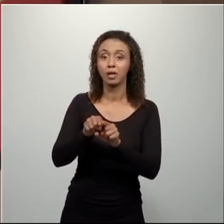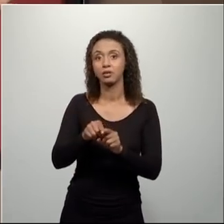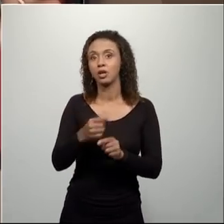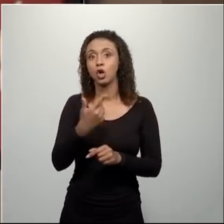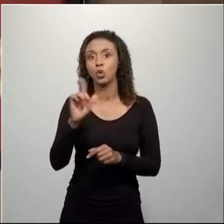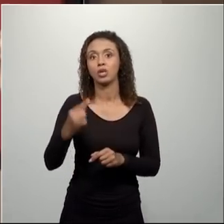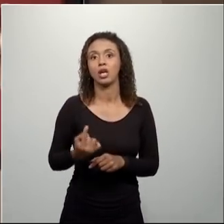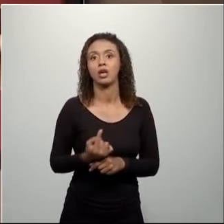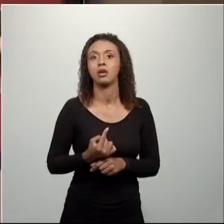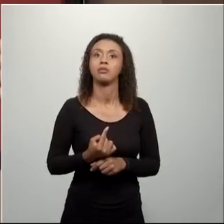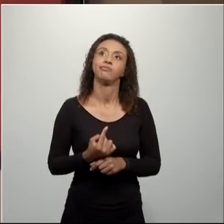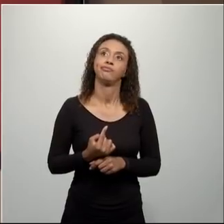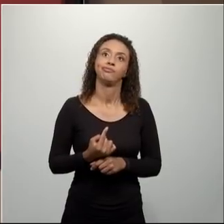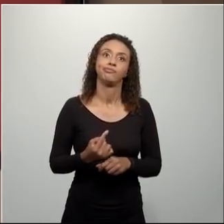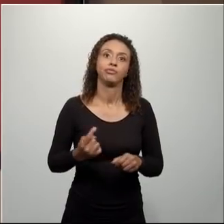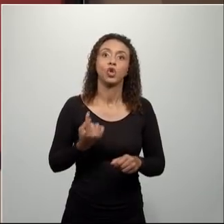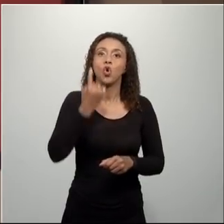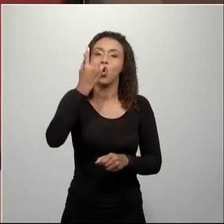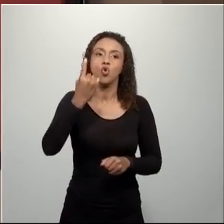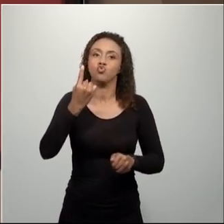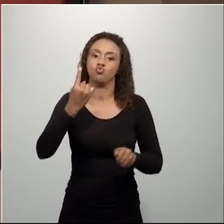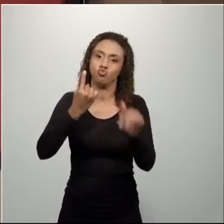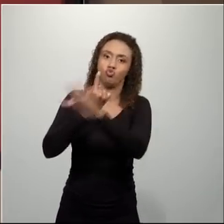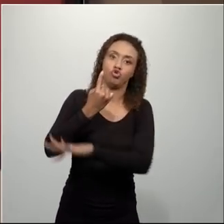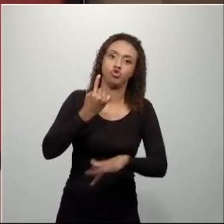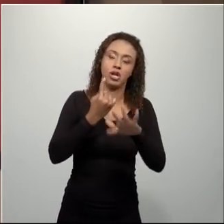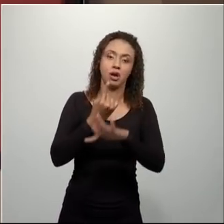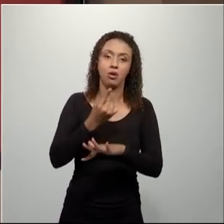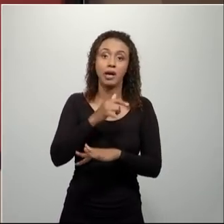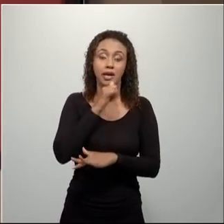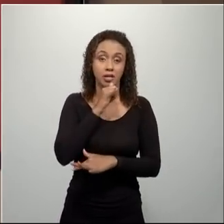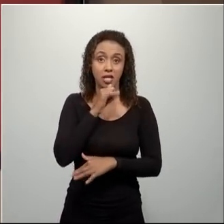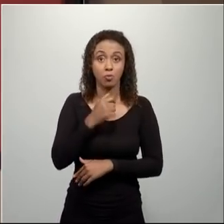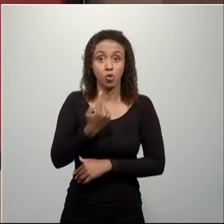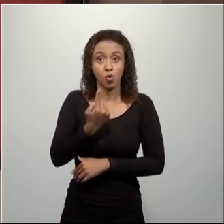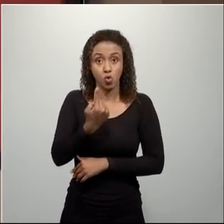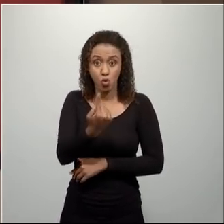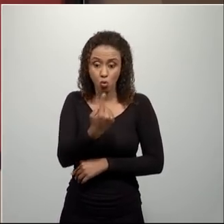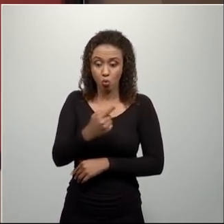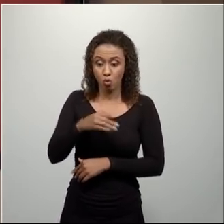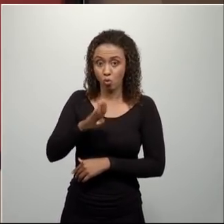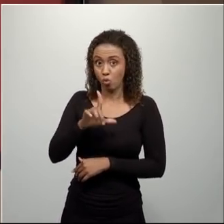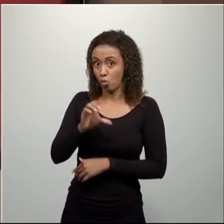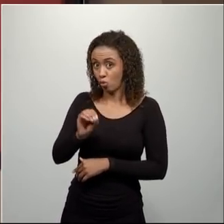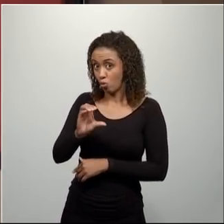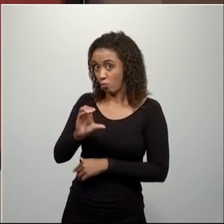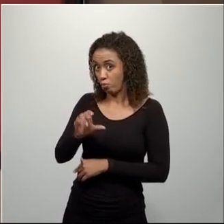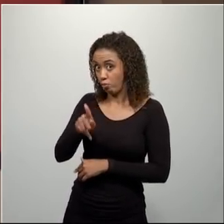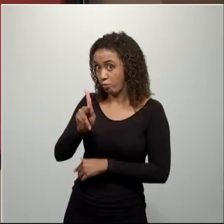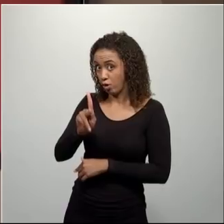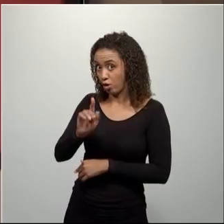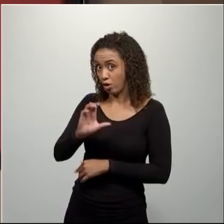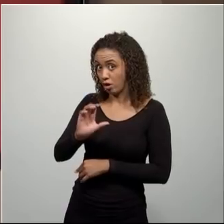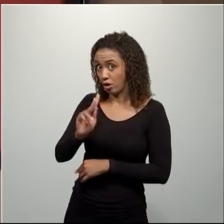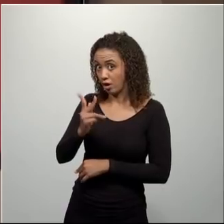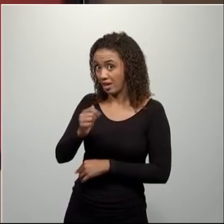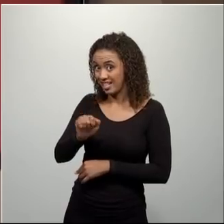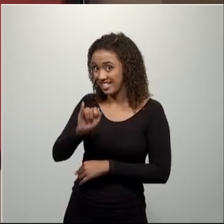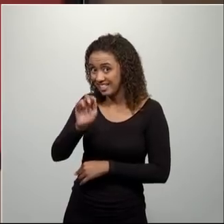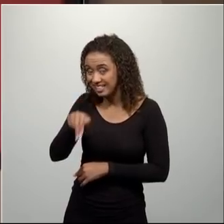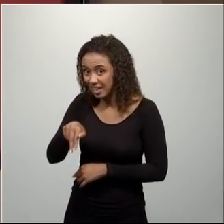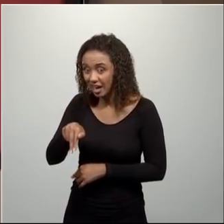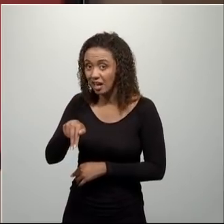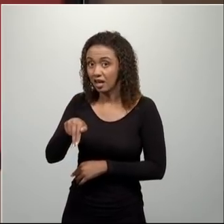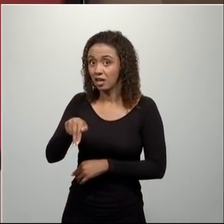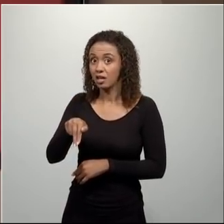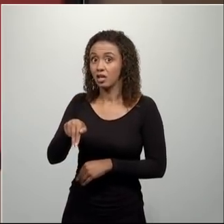pra cada diferente solução presentou o boxe em do bitcoin é uma base aí a comum a todos